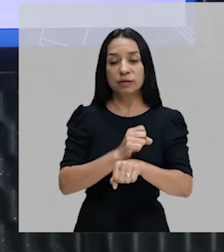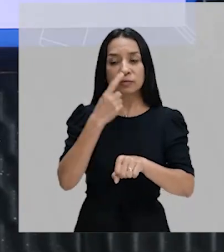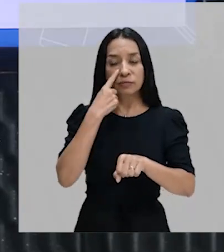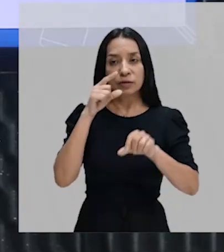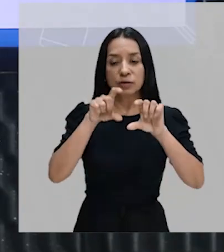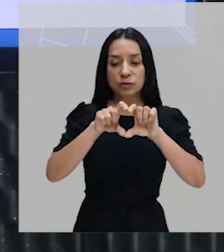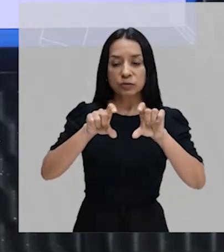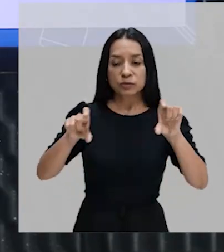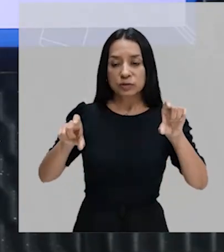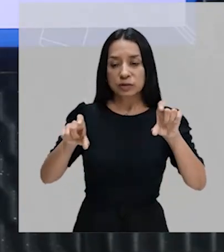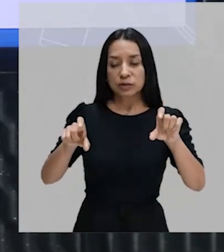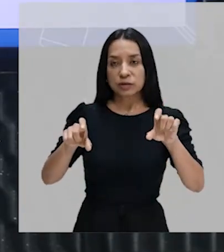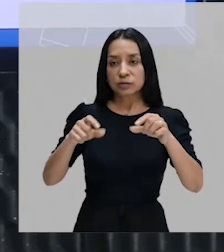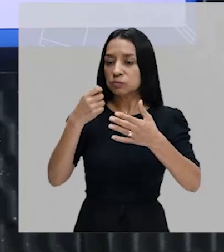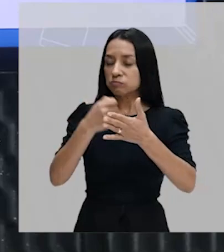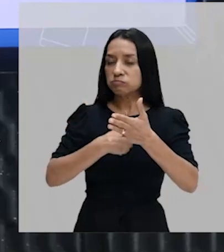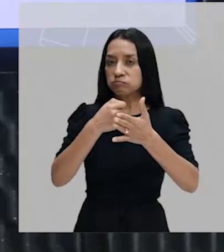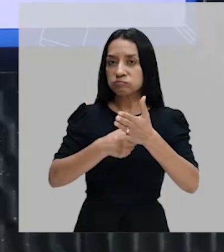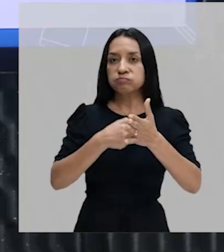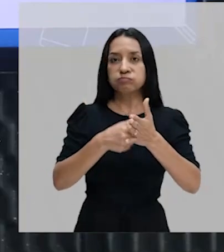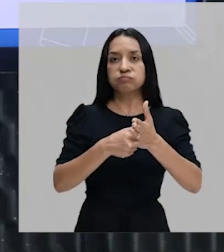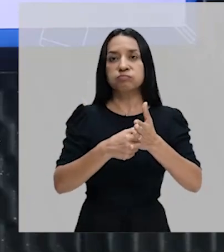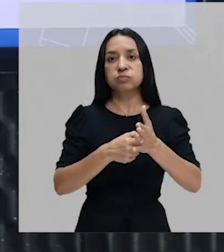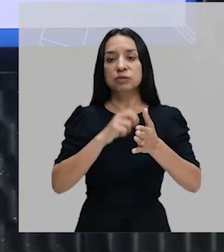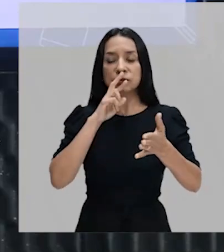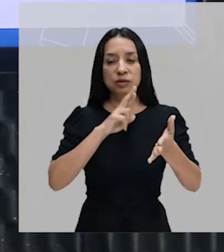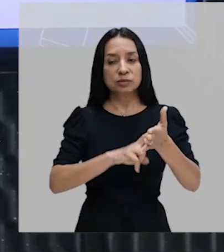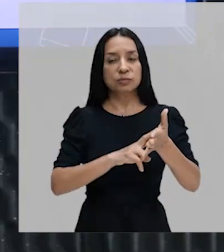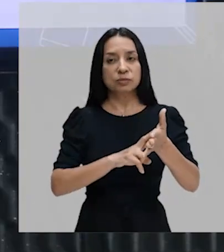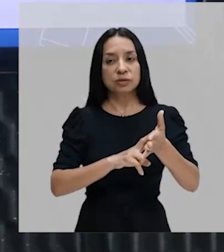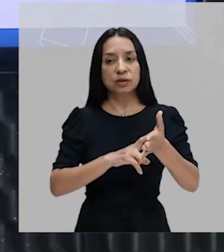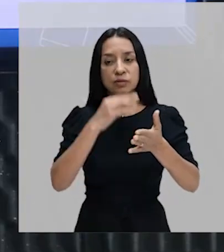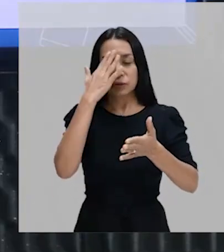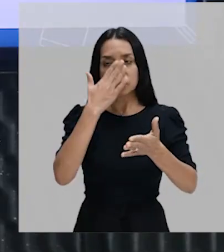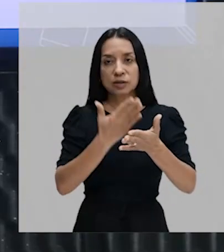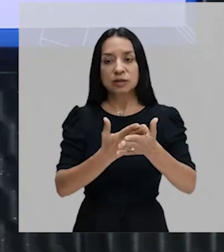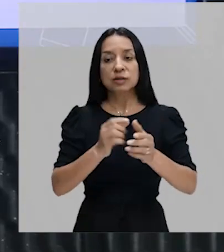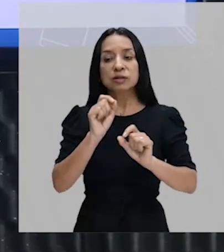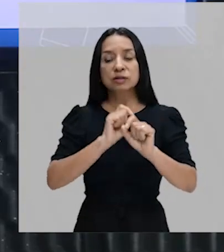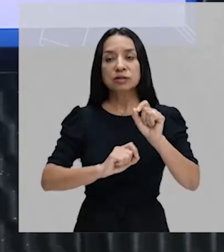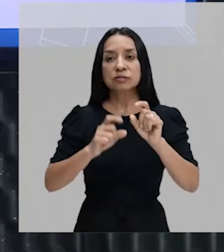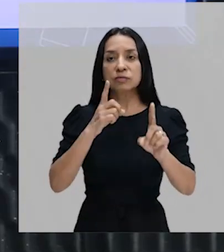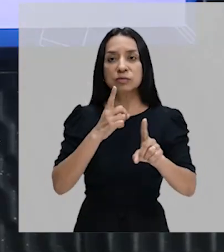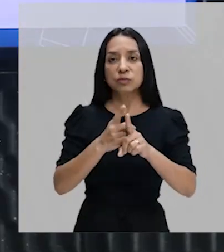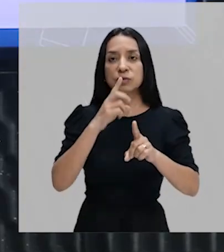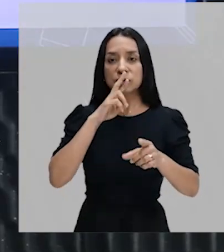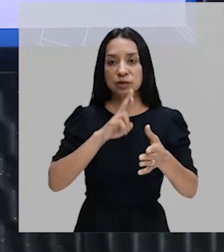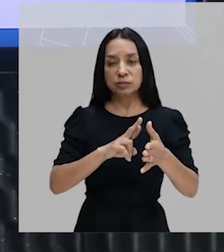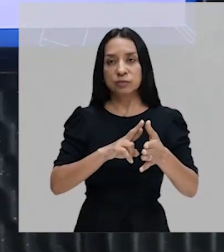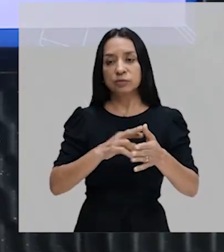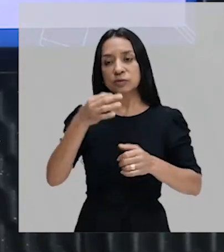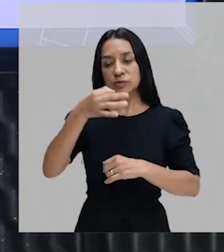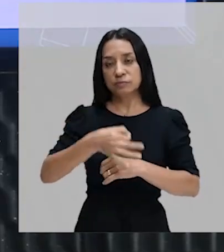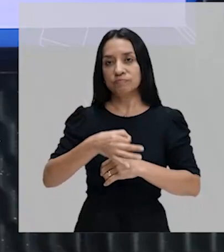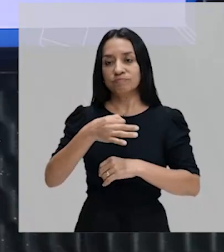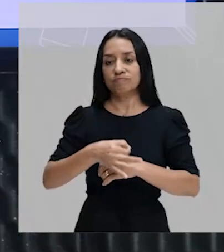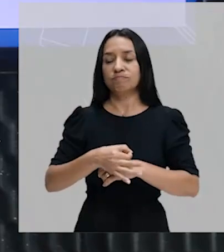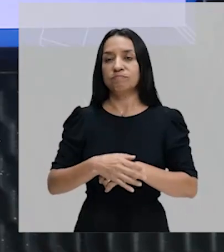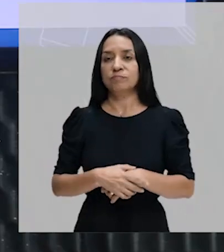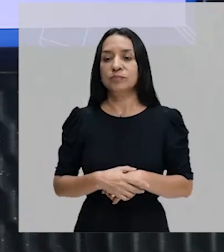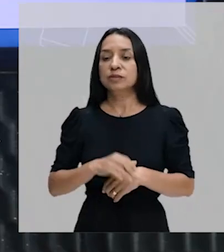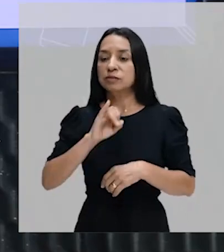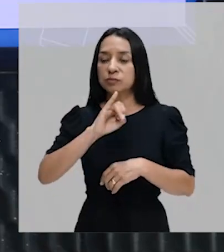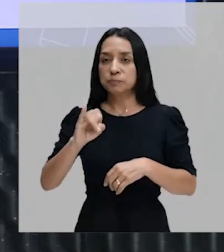tenho certeza que você vai conseguir encontrar a resposta e com certeza vai estar correta. Ainda assim, se você tiver